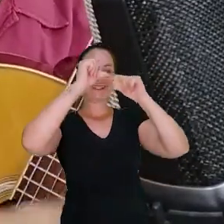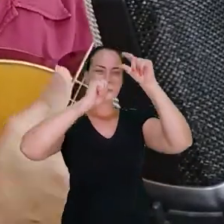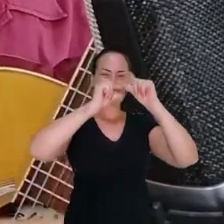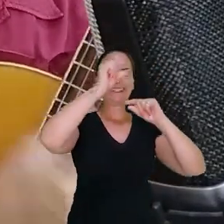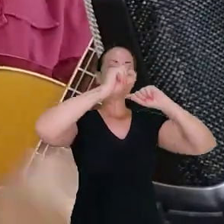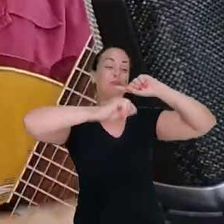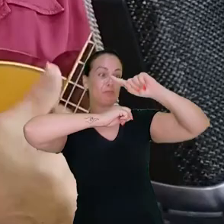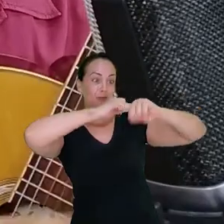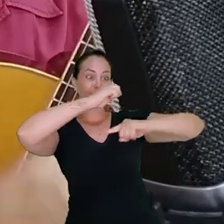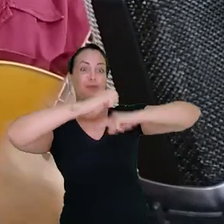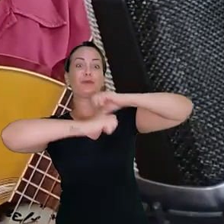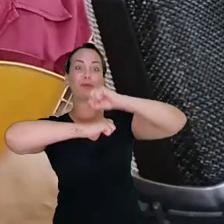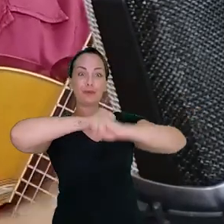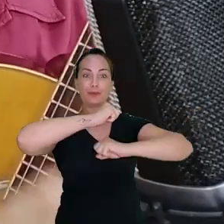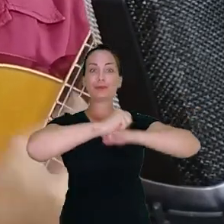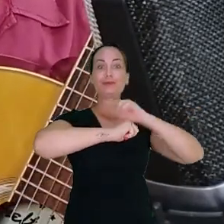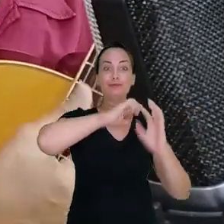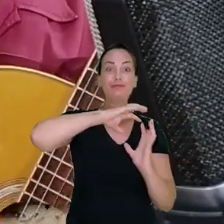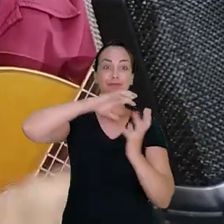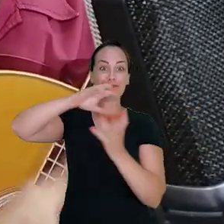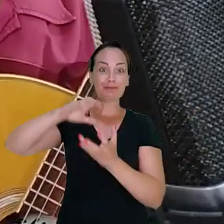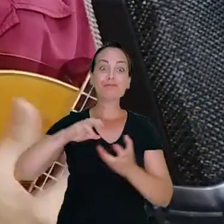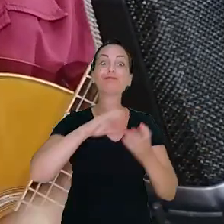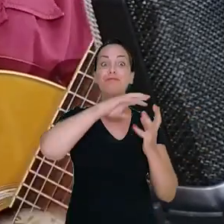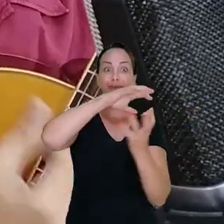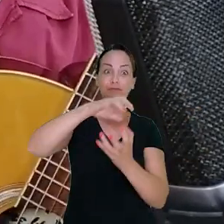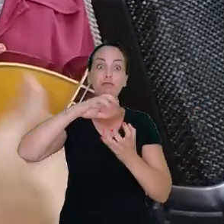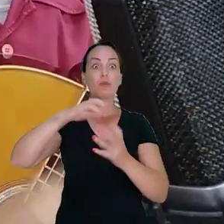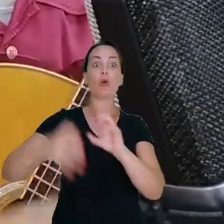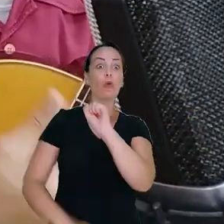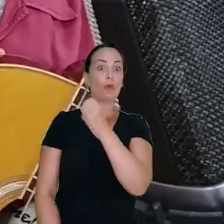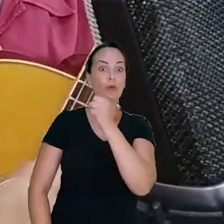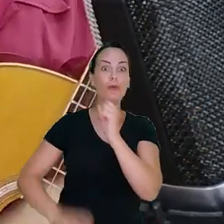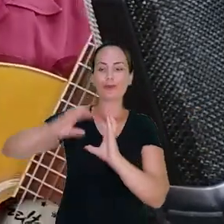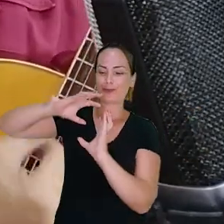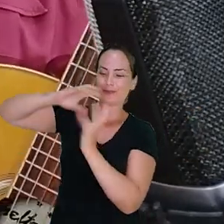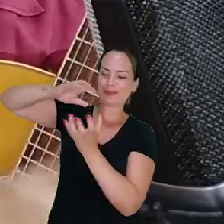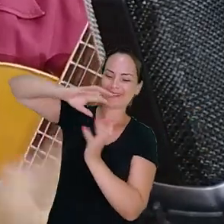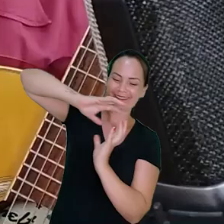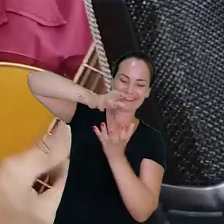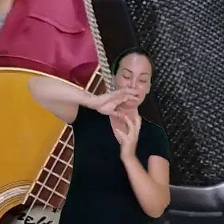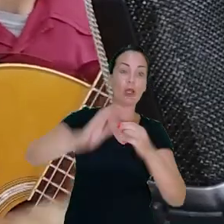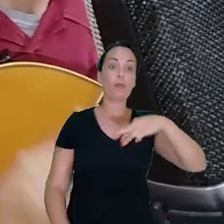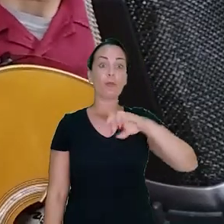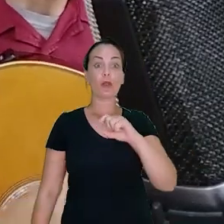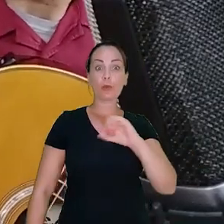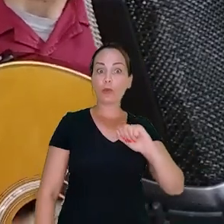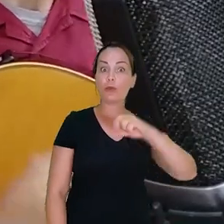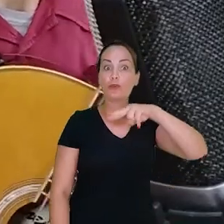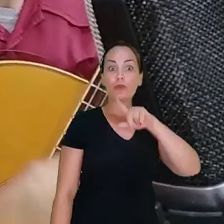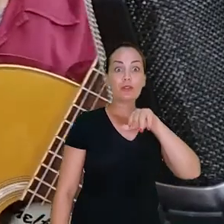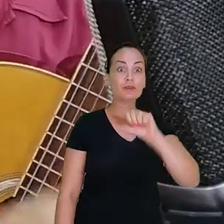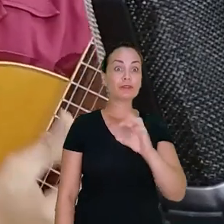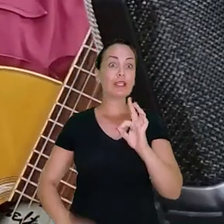em volta gira nosso planeta. 8 planetas fazem parte: Mercúrio,